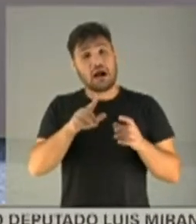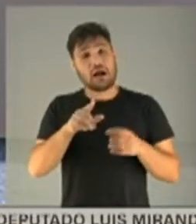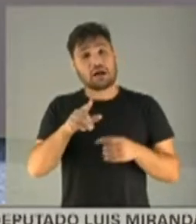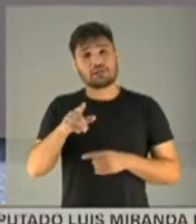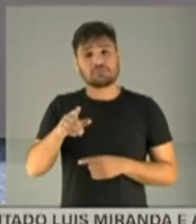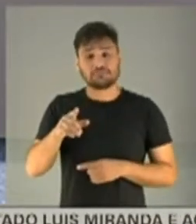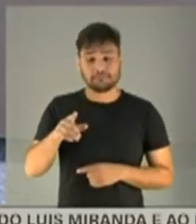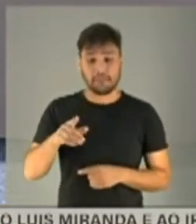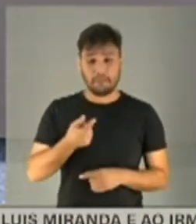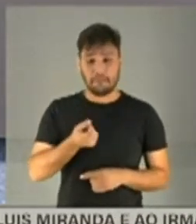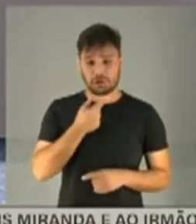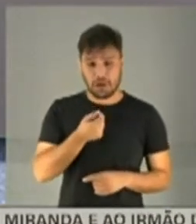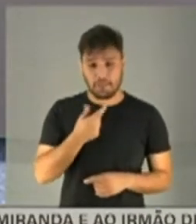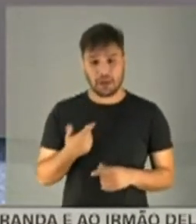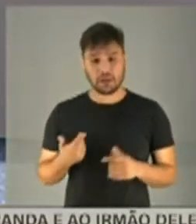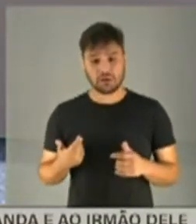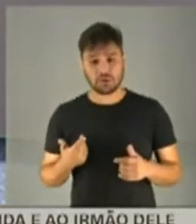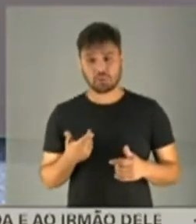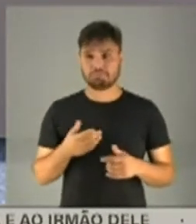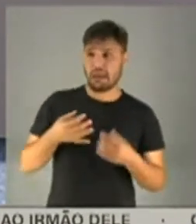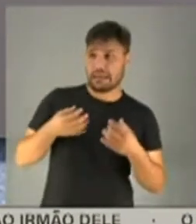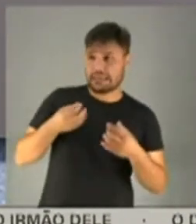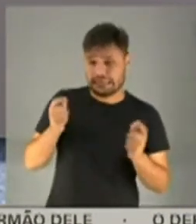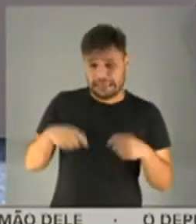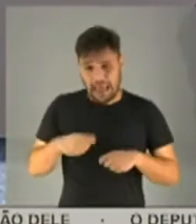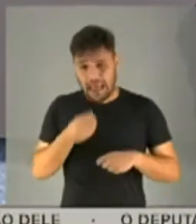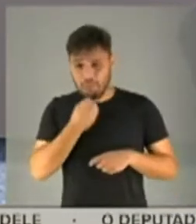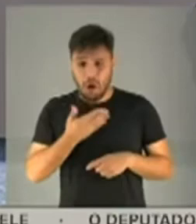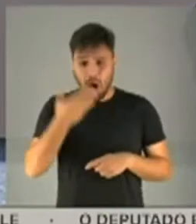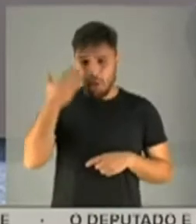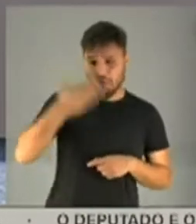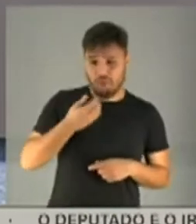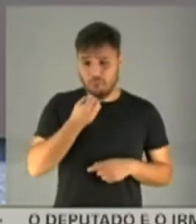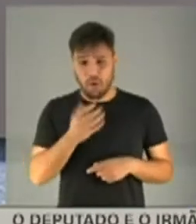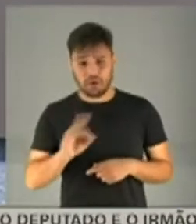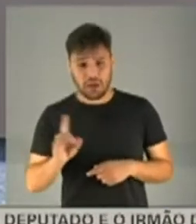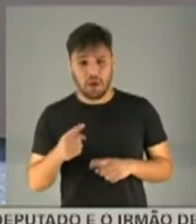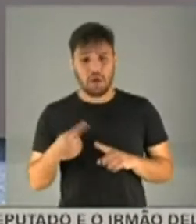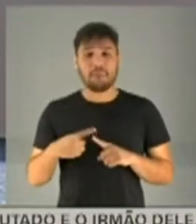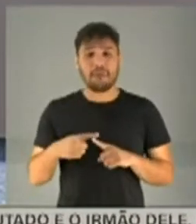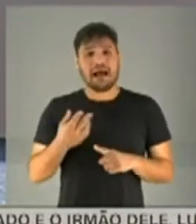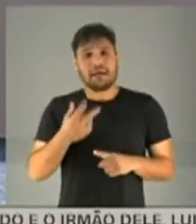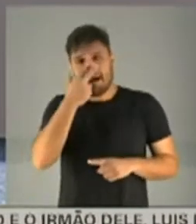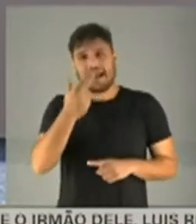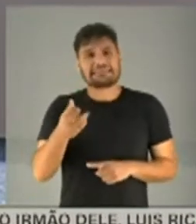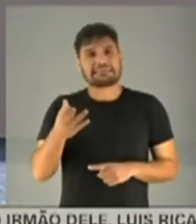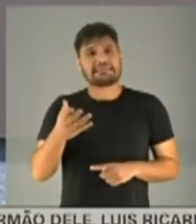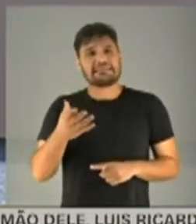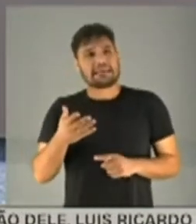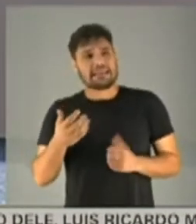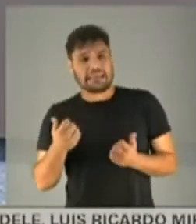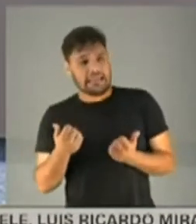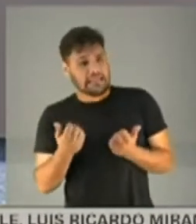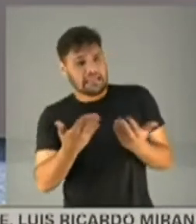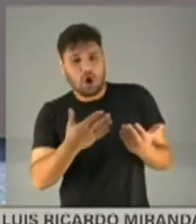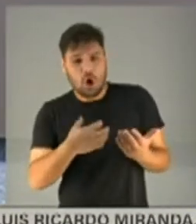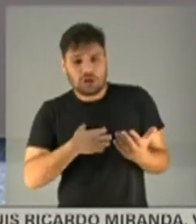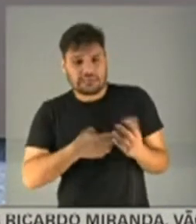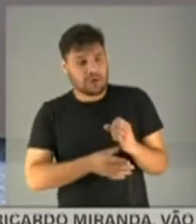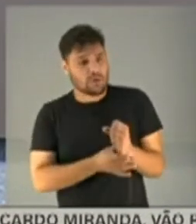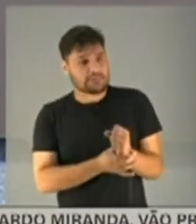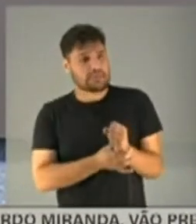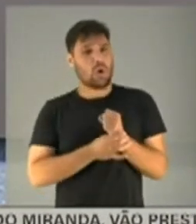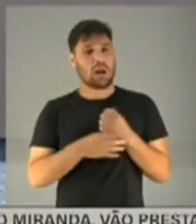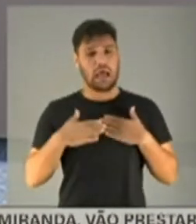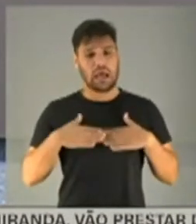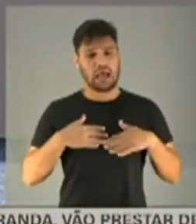se um medicamento em específico funciona ou não, é a discussão da sensação de segurança que foi passada para a população brasileira.